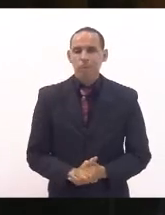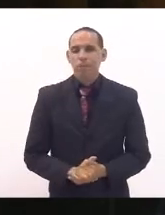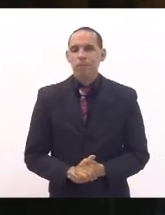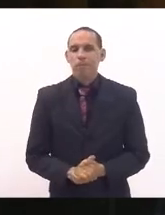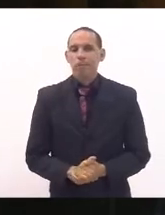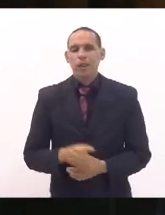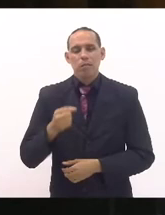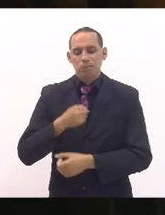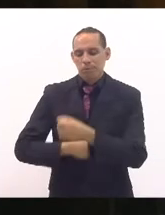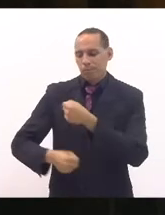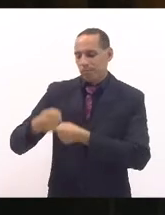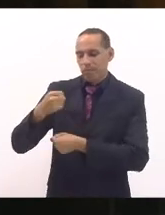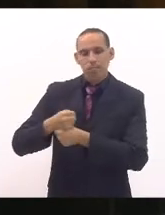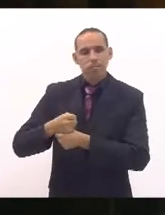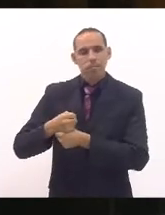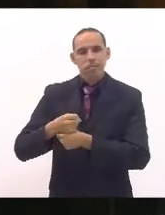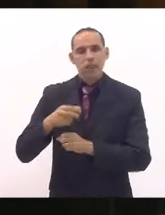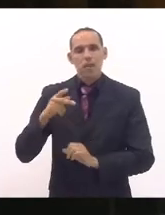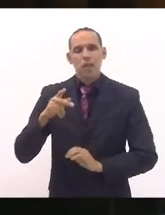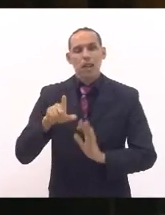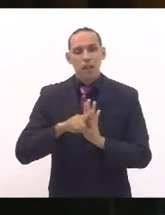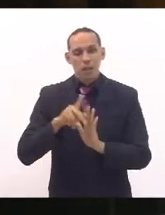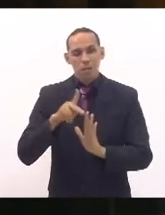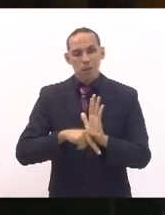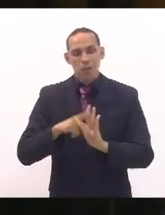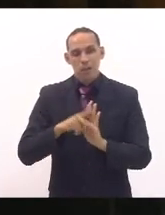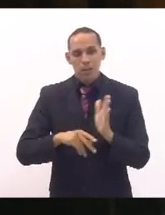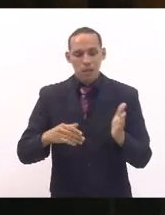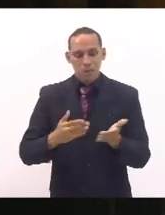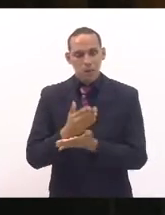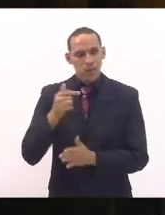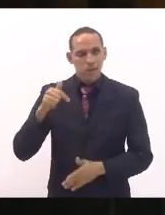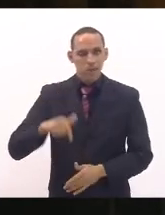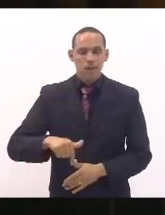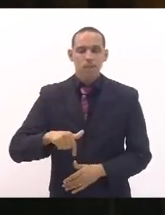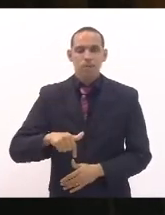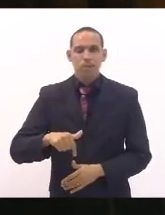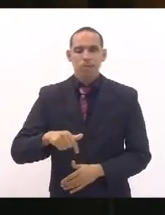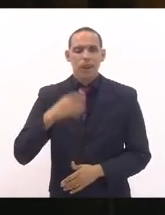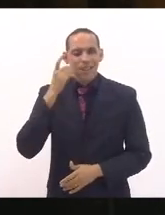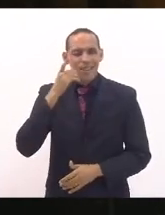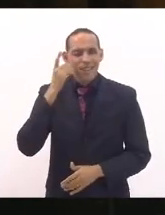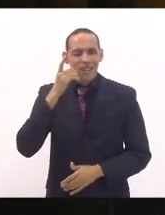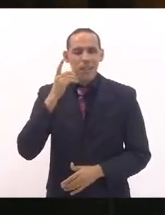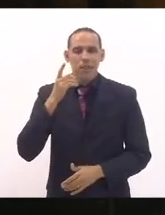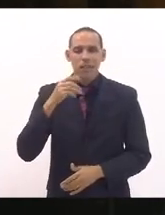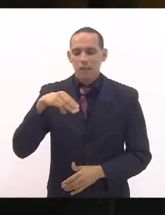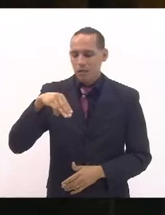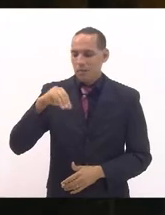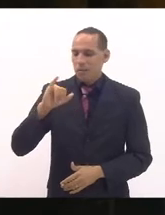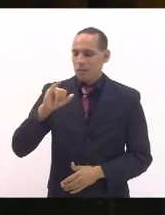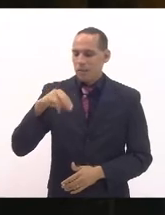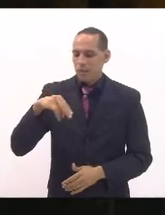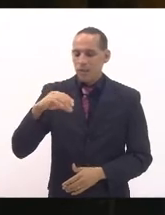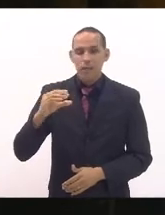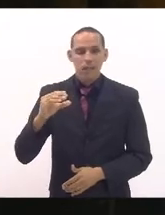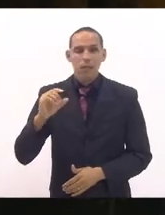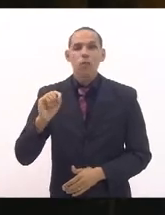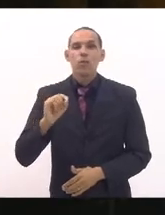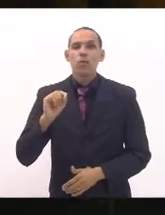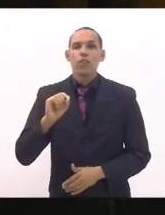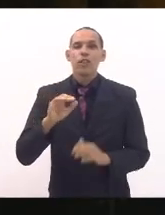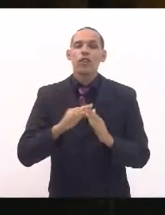No ano passado, tivemos um projeto de lei aqui aprovado nesta casa, pelo deputado Mink, que é a escola